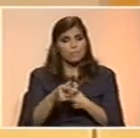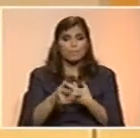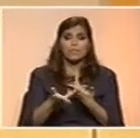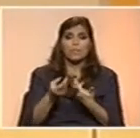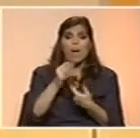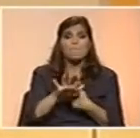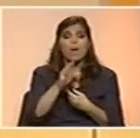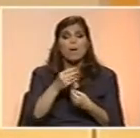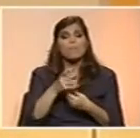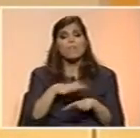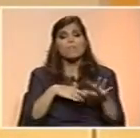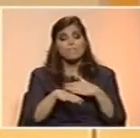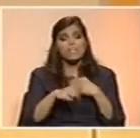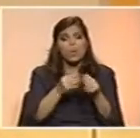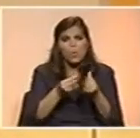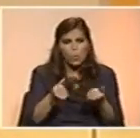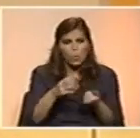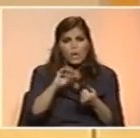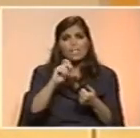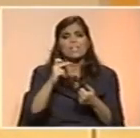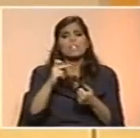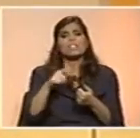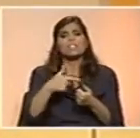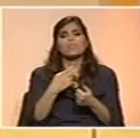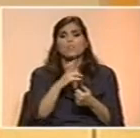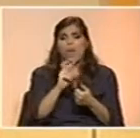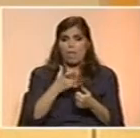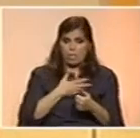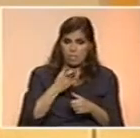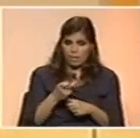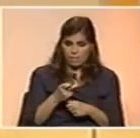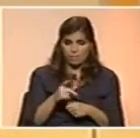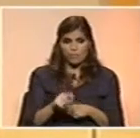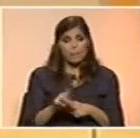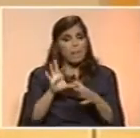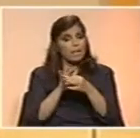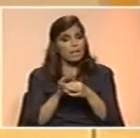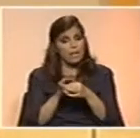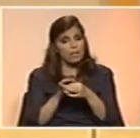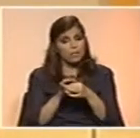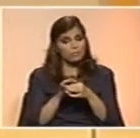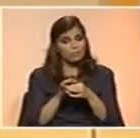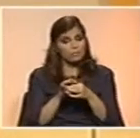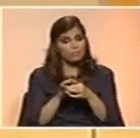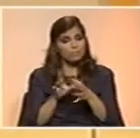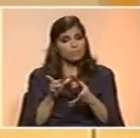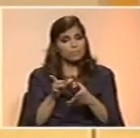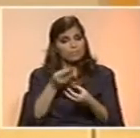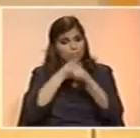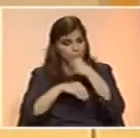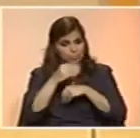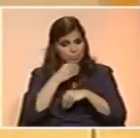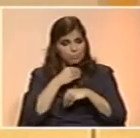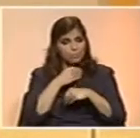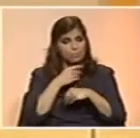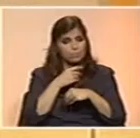lado, é gordura saturada. E por outro lado ainda, está extremamente relacionado com o consumo de alimentos de origem